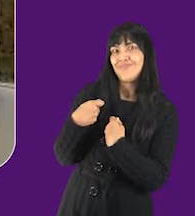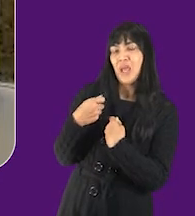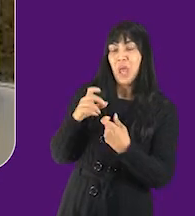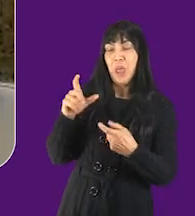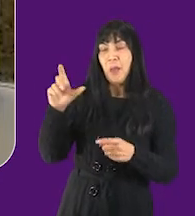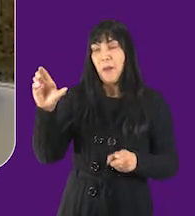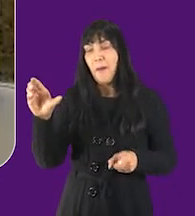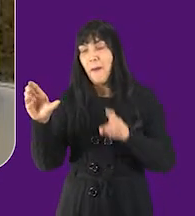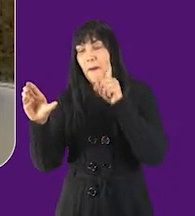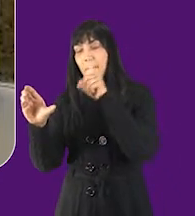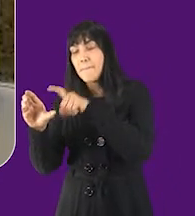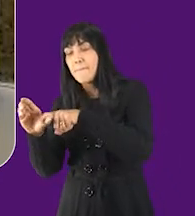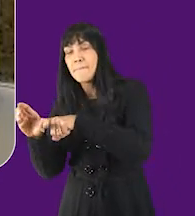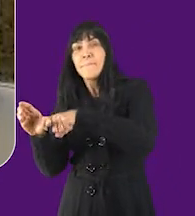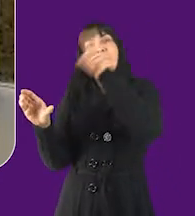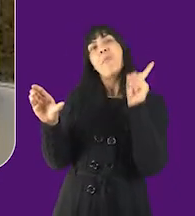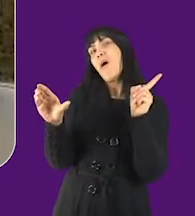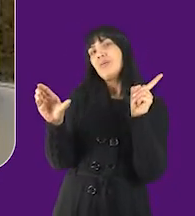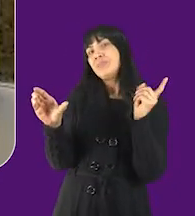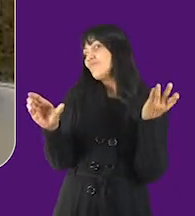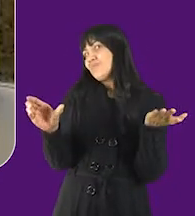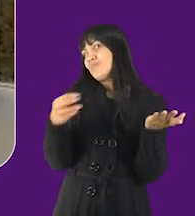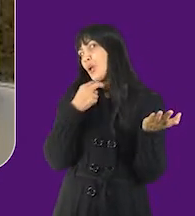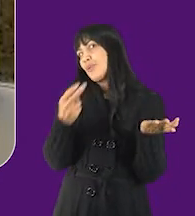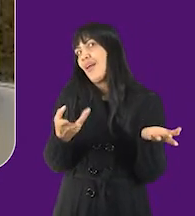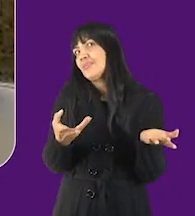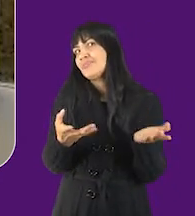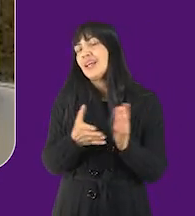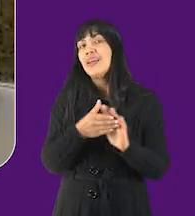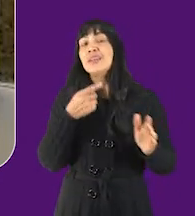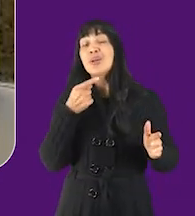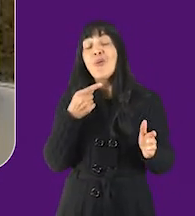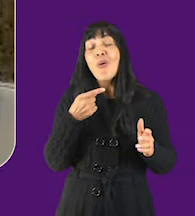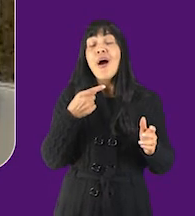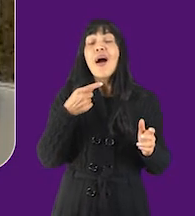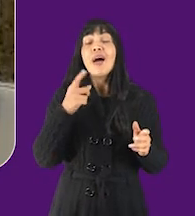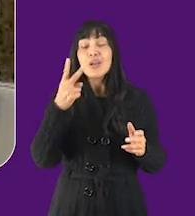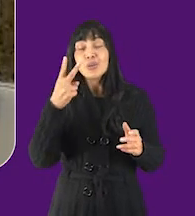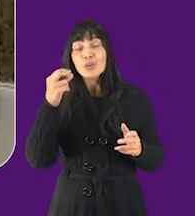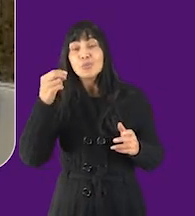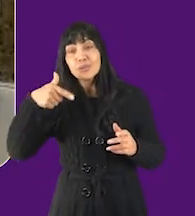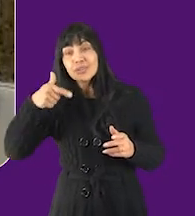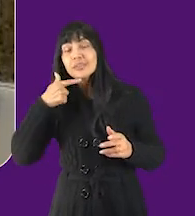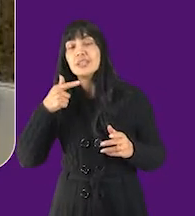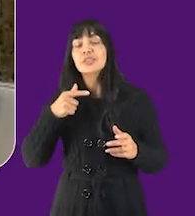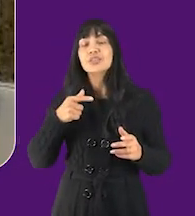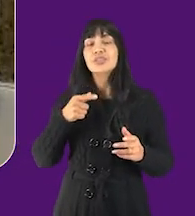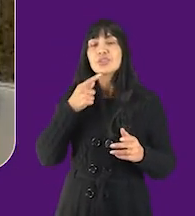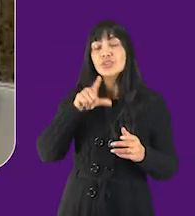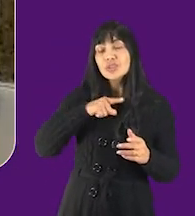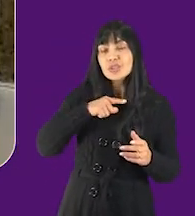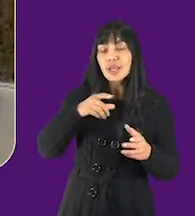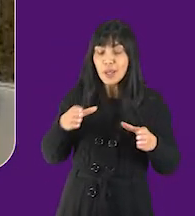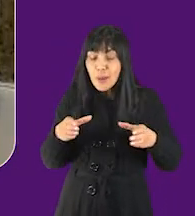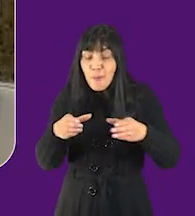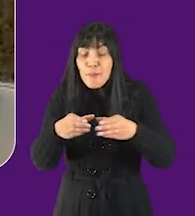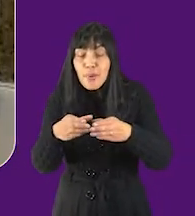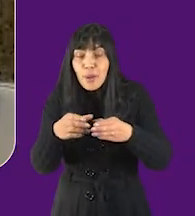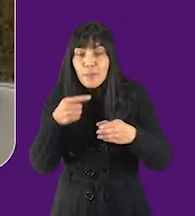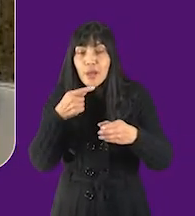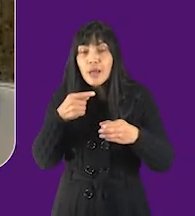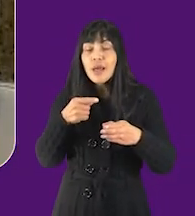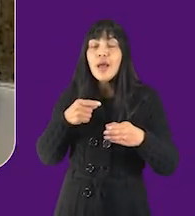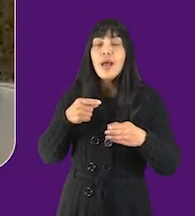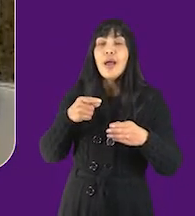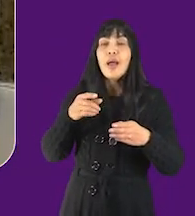sendo independente com a inovação. Então, desde 2017, nós contamos com um centro de inovação ao cliente localizado aqui em